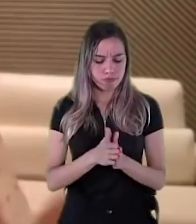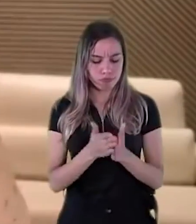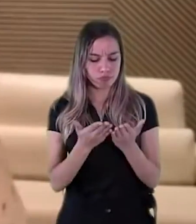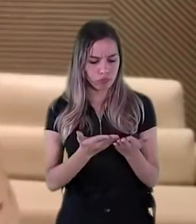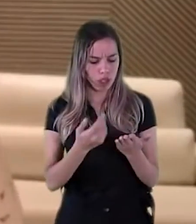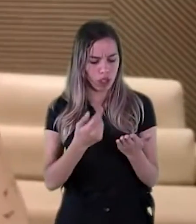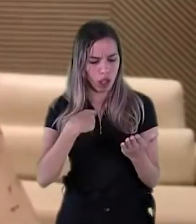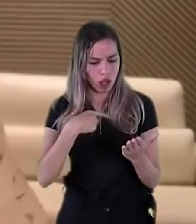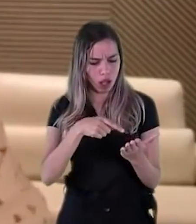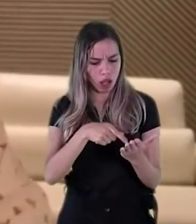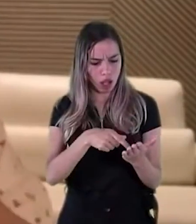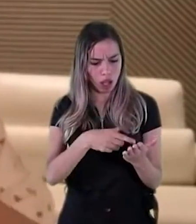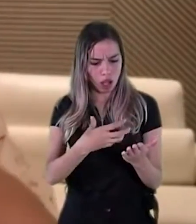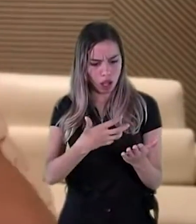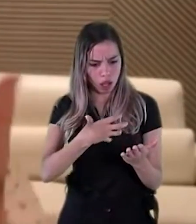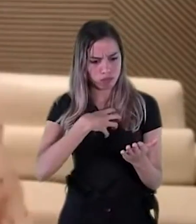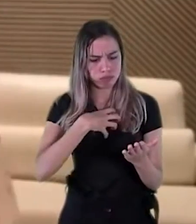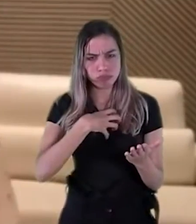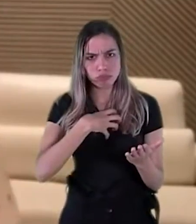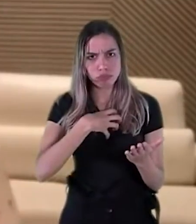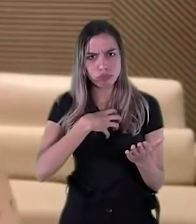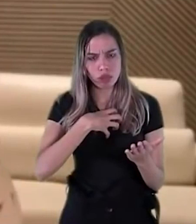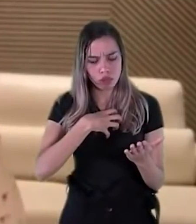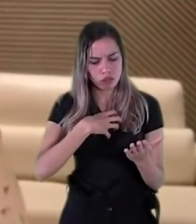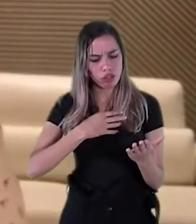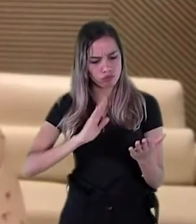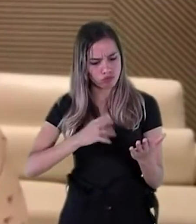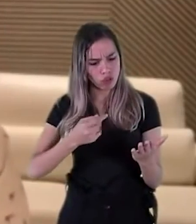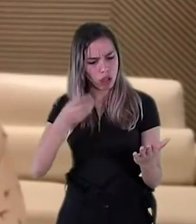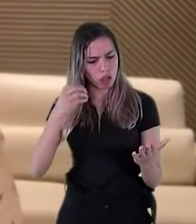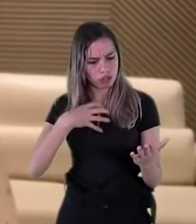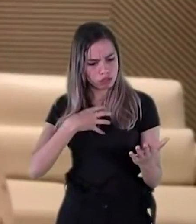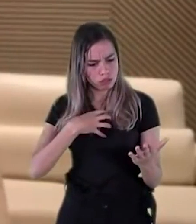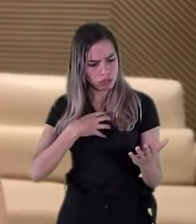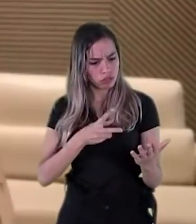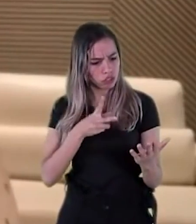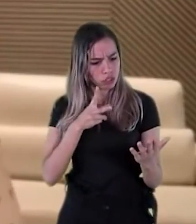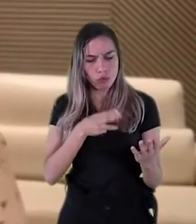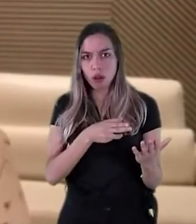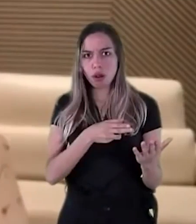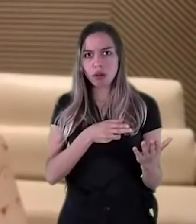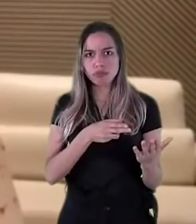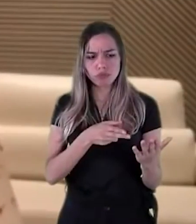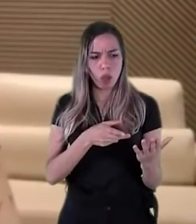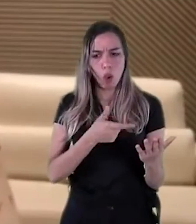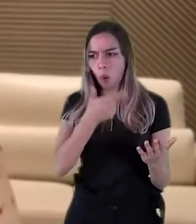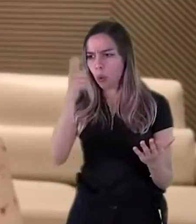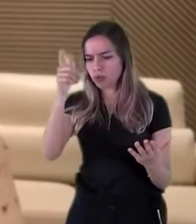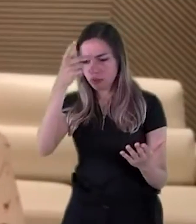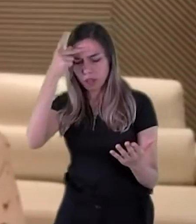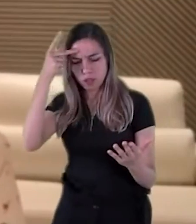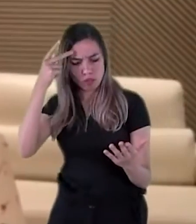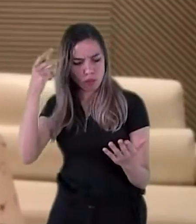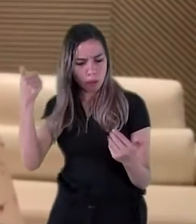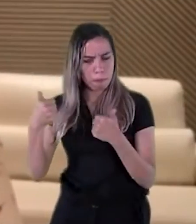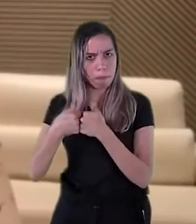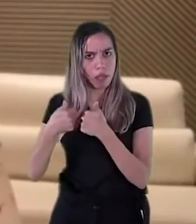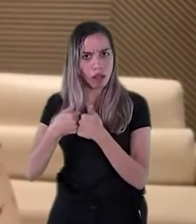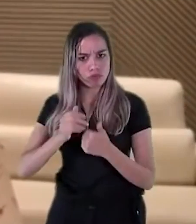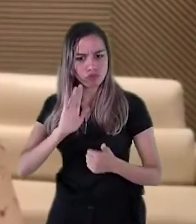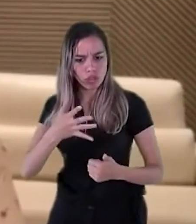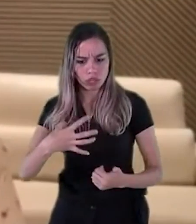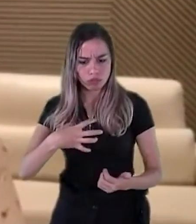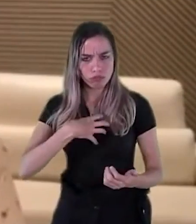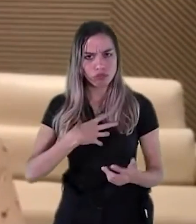com aquilo que, de alguma maneira, eu já senti ou então já vi muito próximo de mim. Nossa,